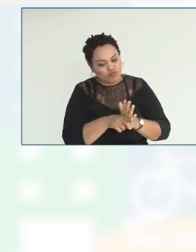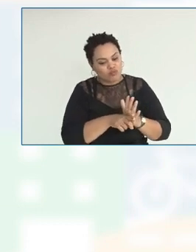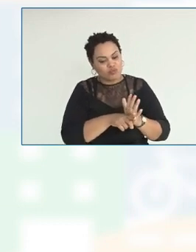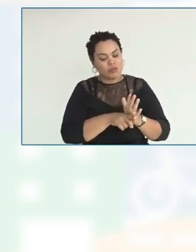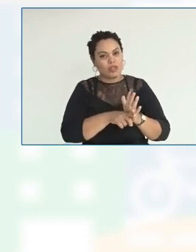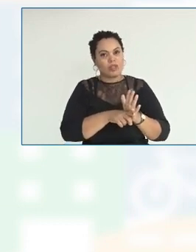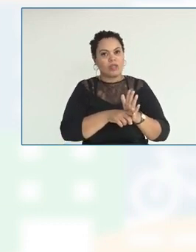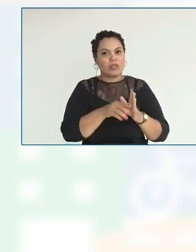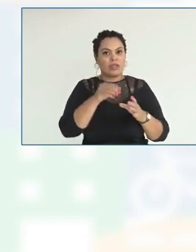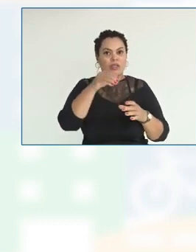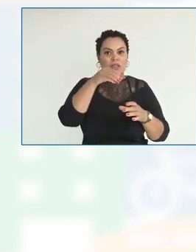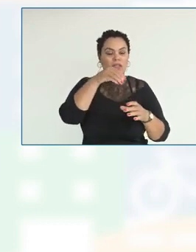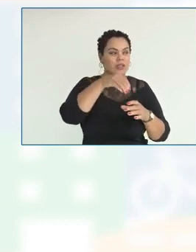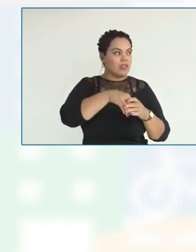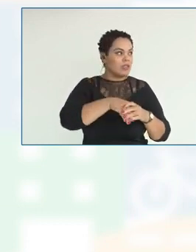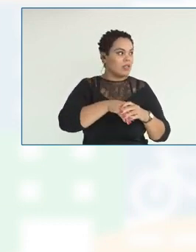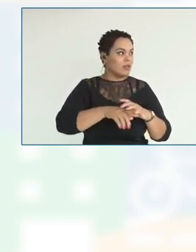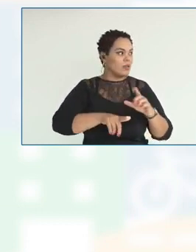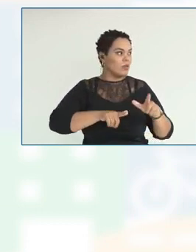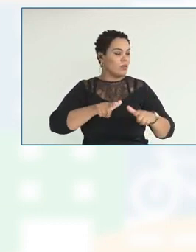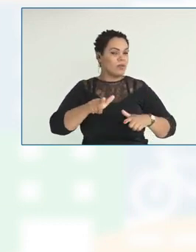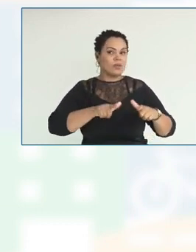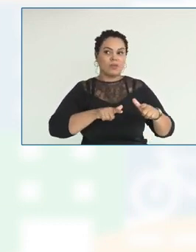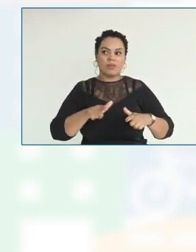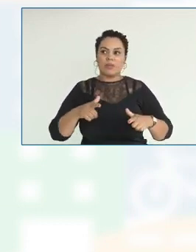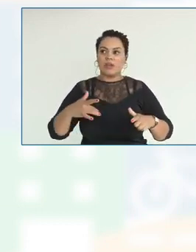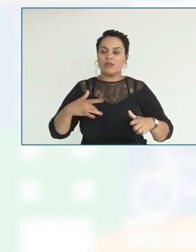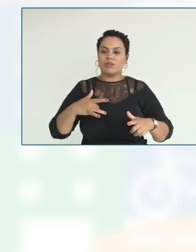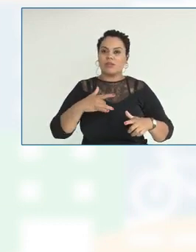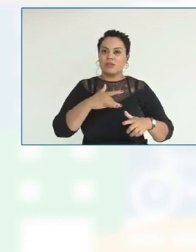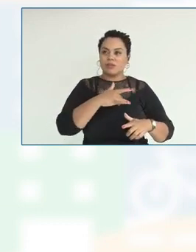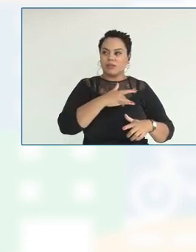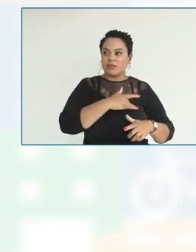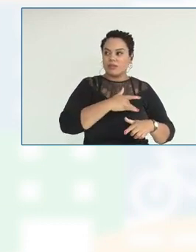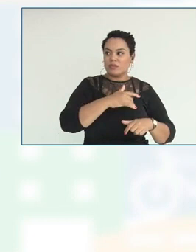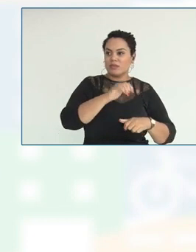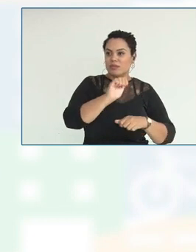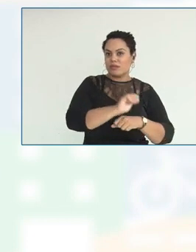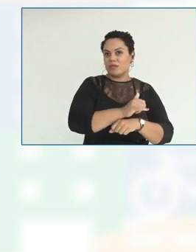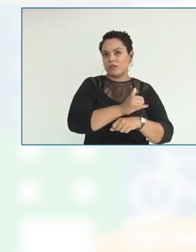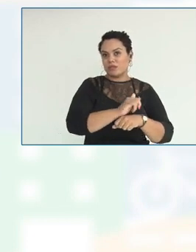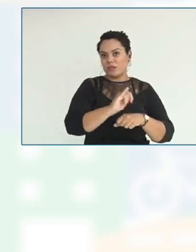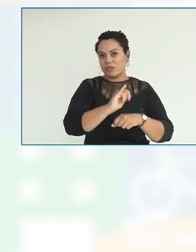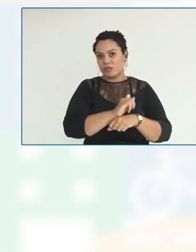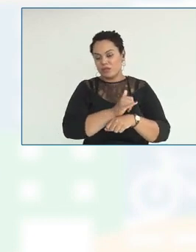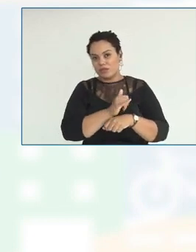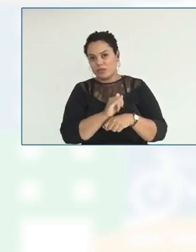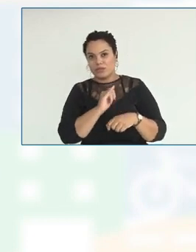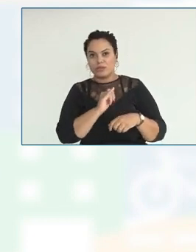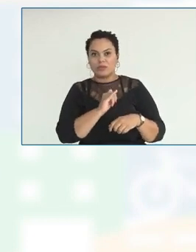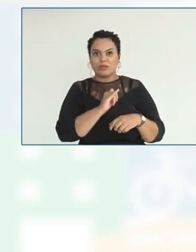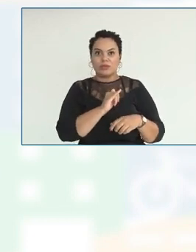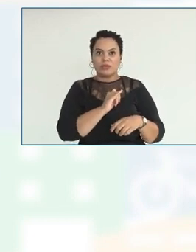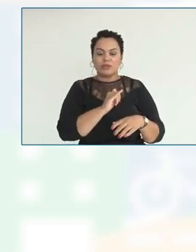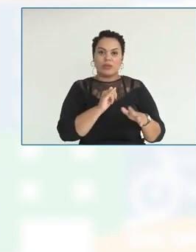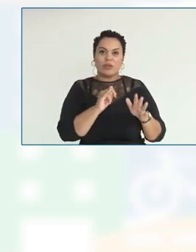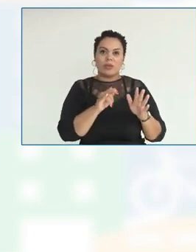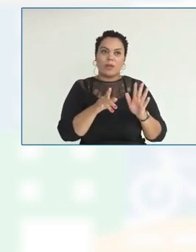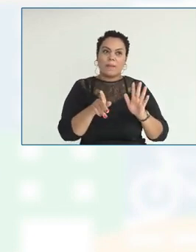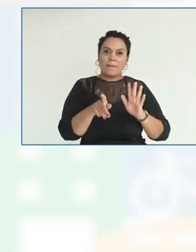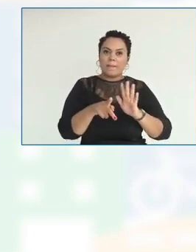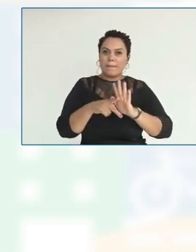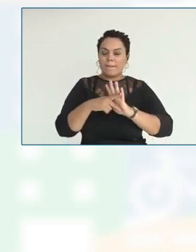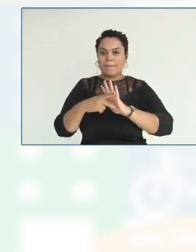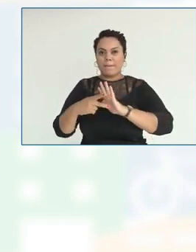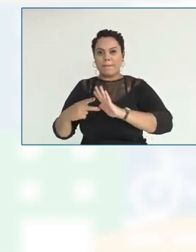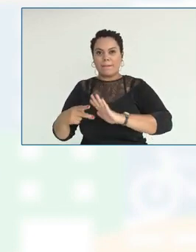saúde. E aí, essa estratégia é peculiar às unidades de vigilância de saúde do território.